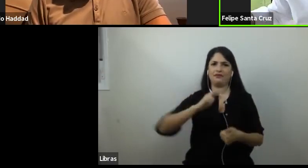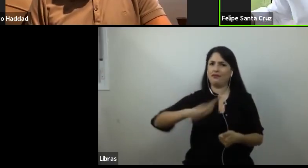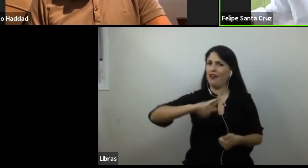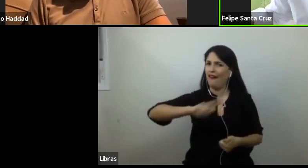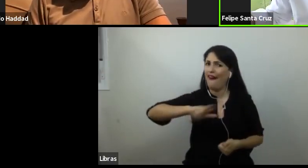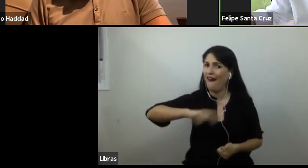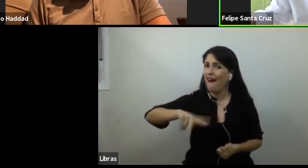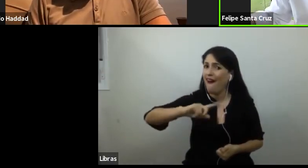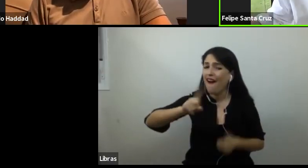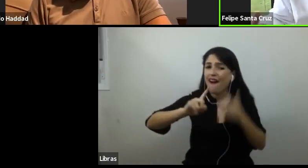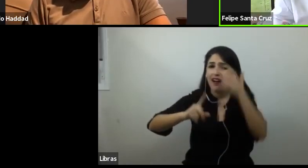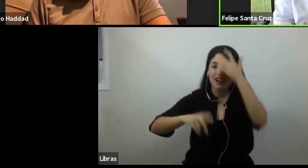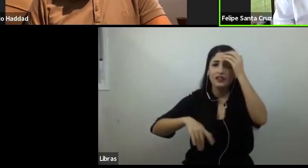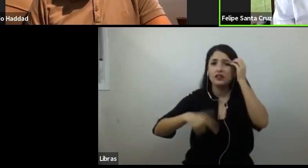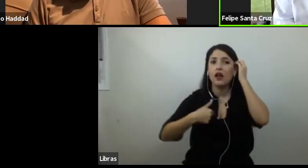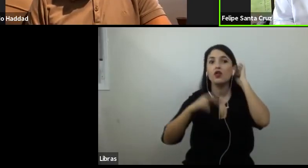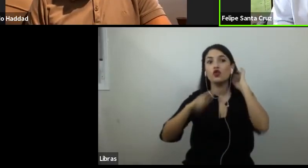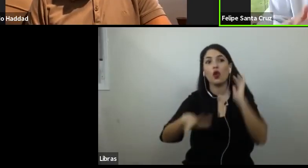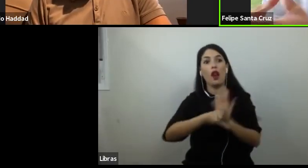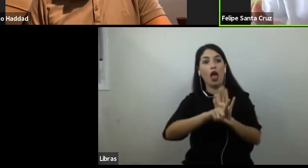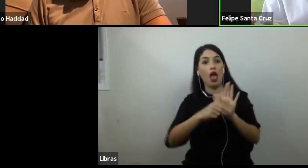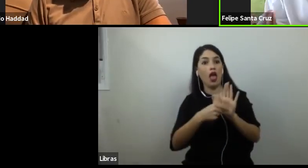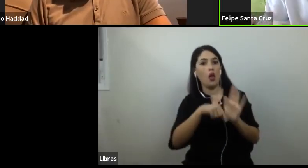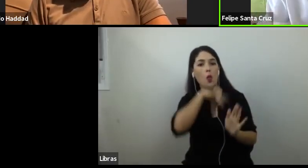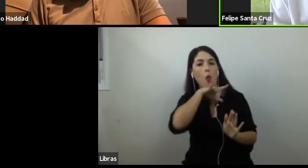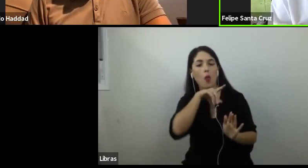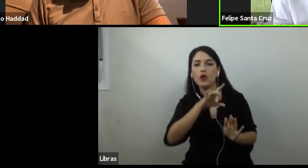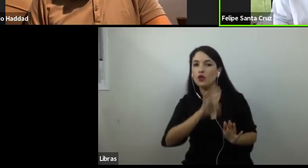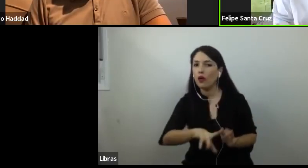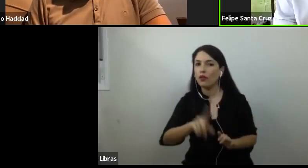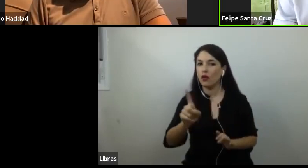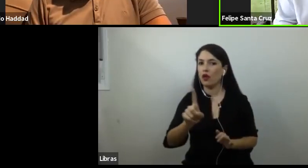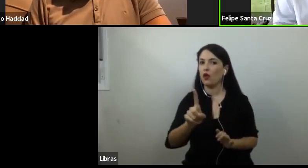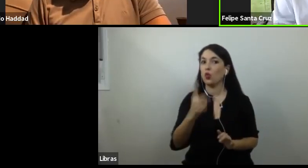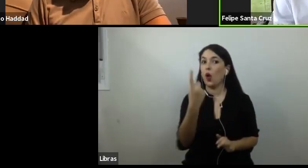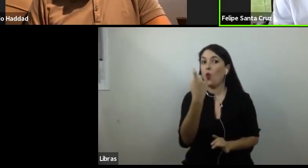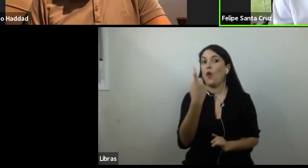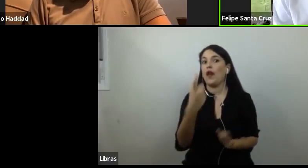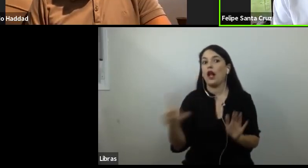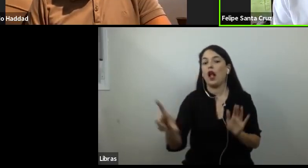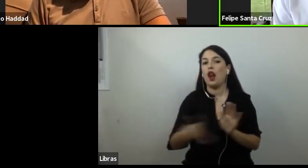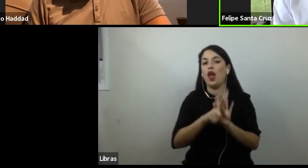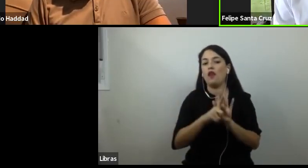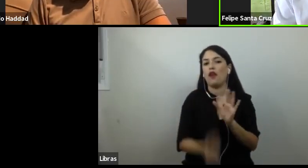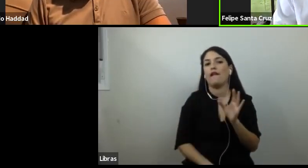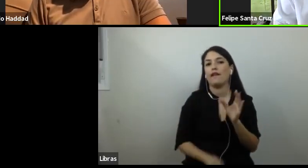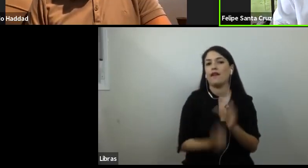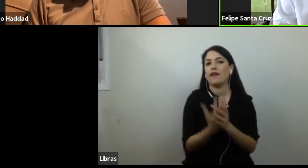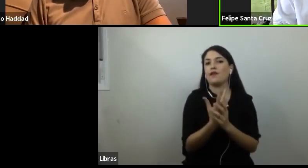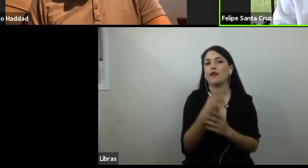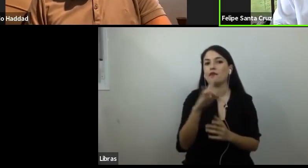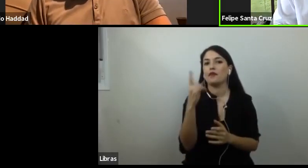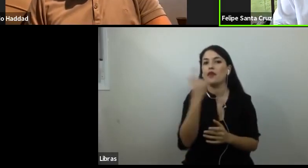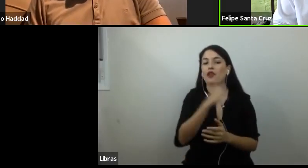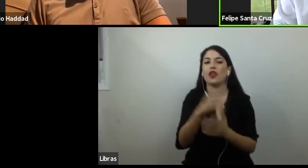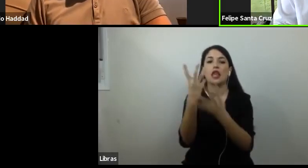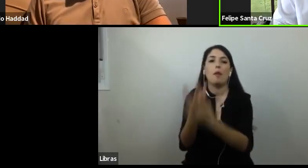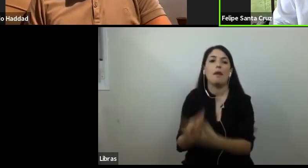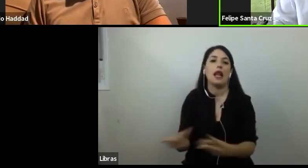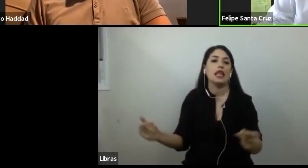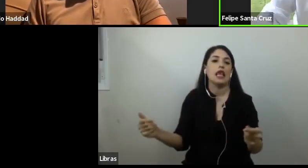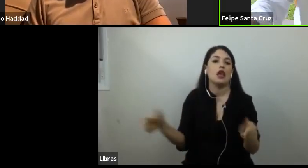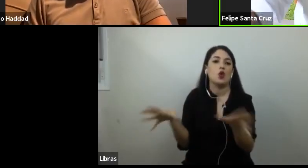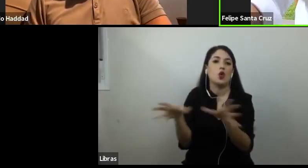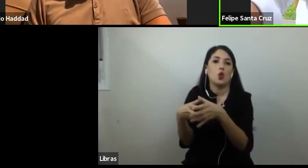Olhamos o problema como um conjunto, não é uma lei específica que vai fazer desaparecer essa máquina